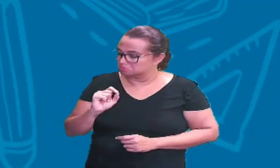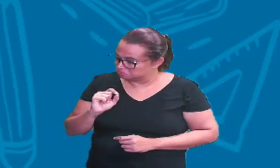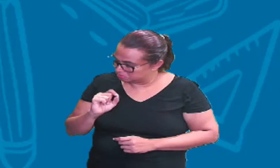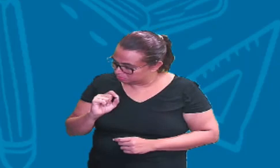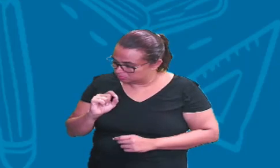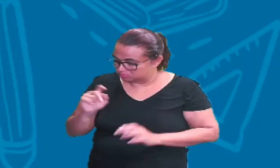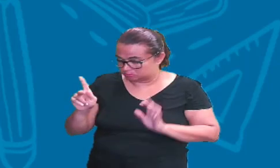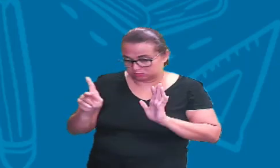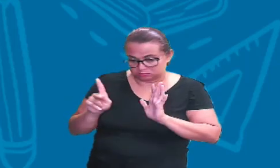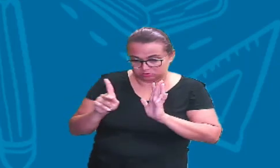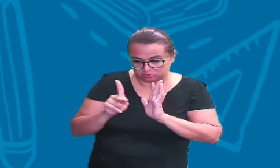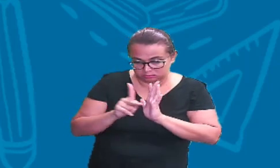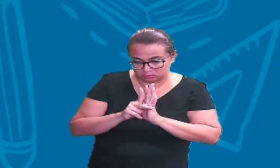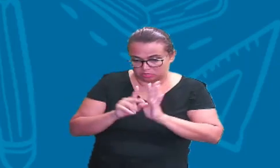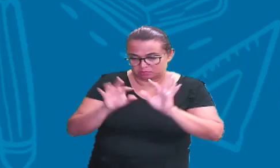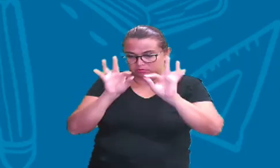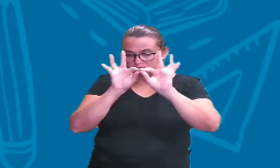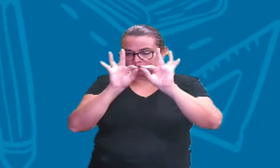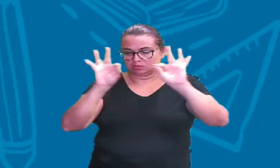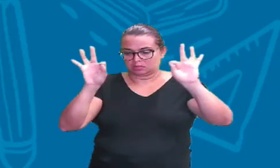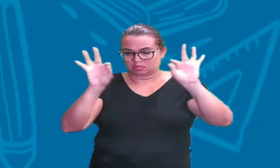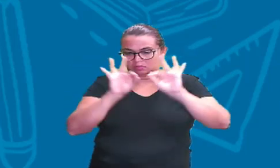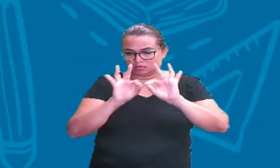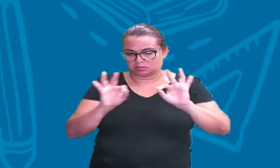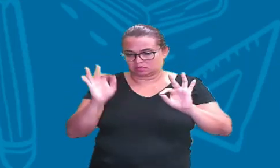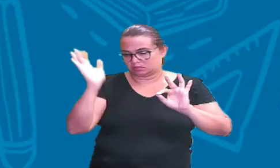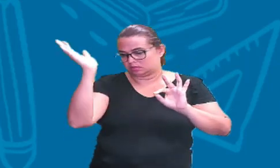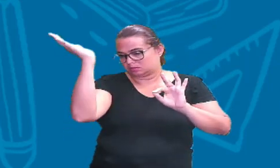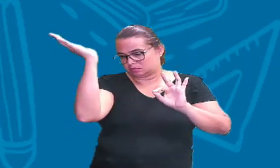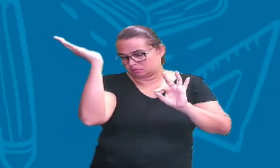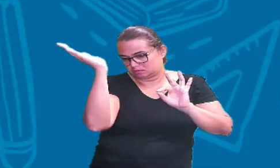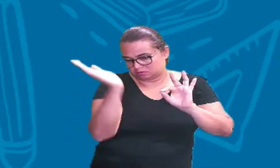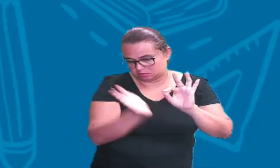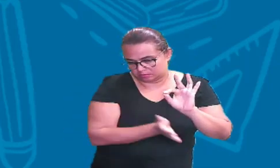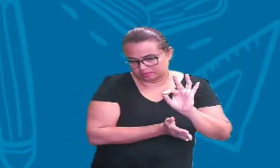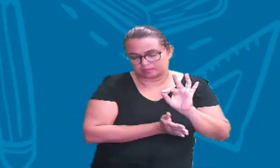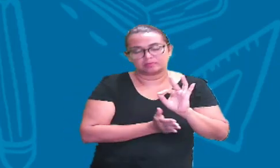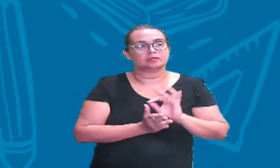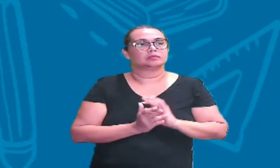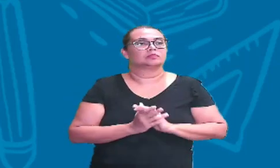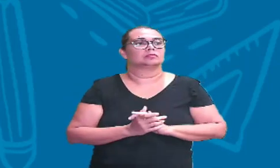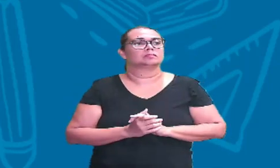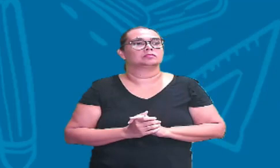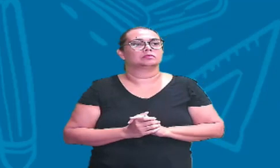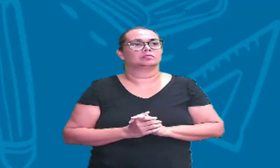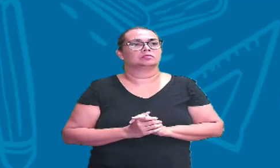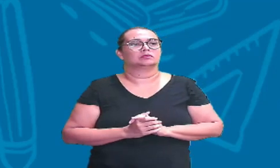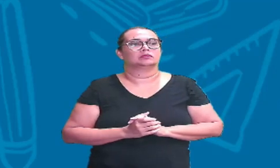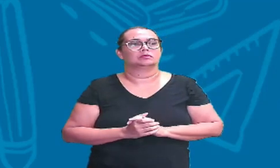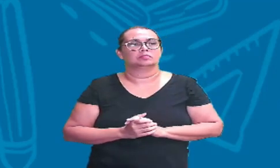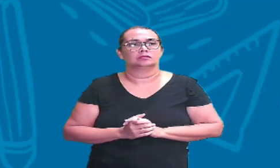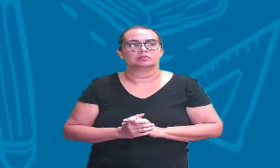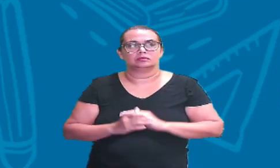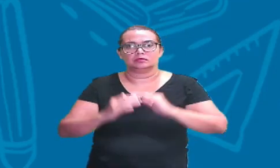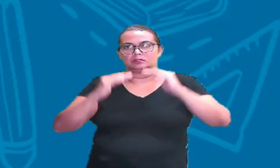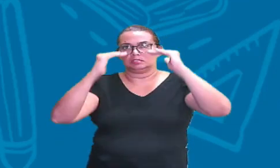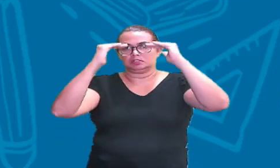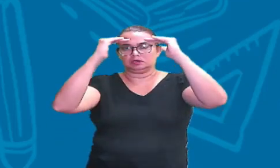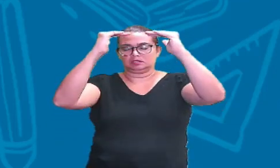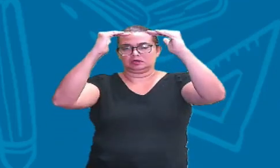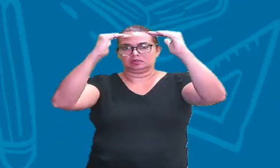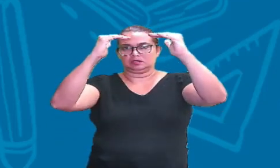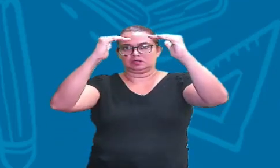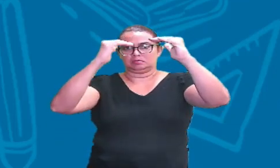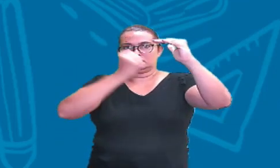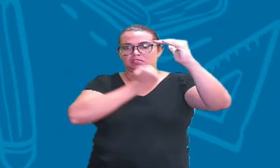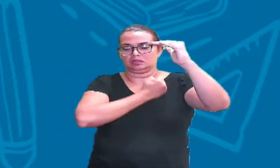das retas paralelas cortadas por uma transversal. A medida de cima,